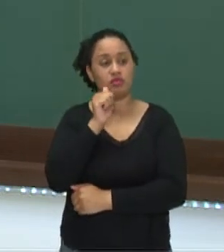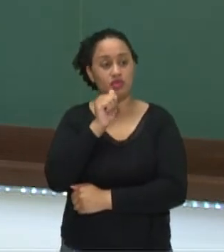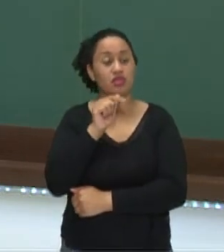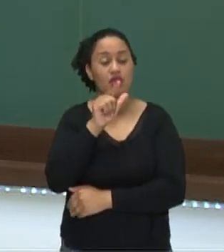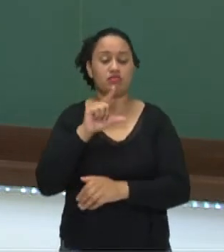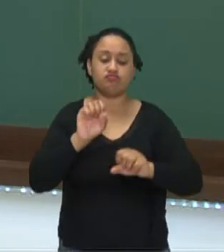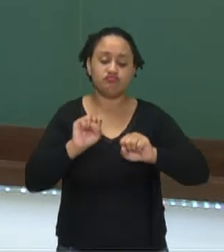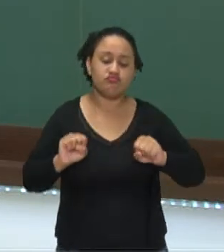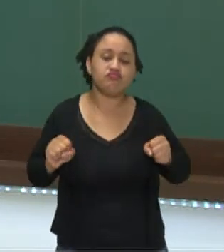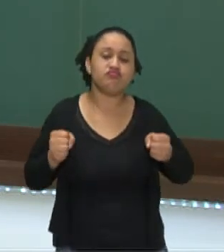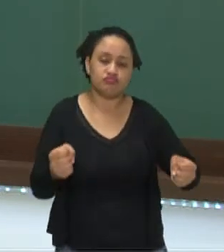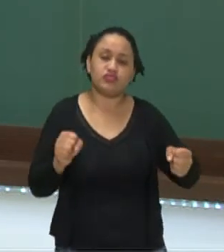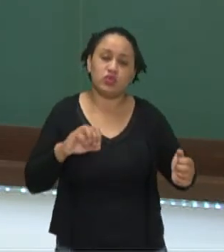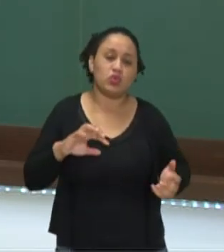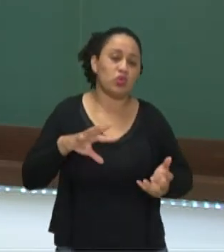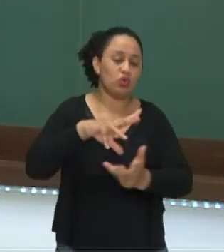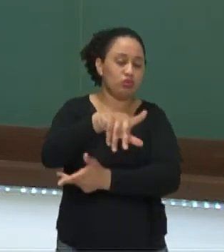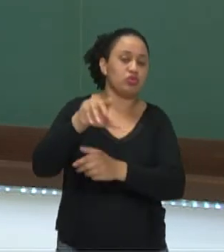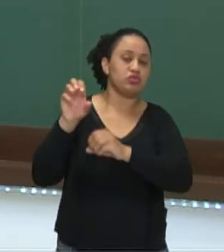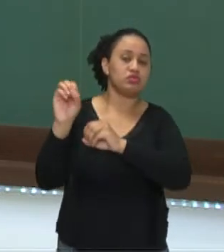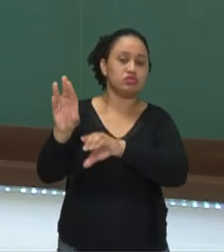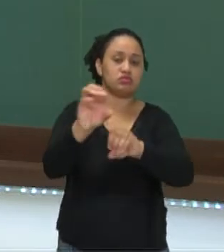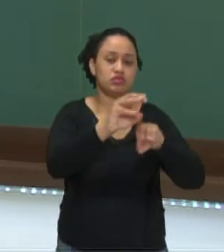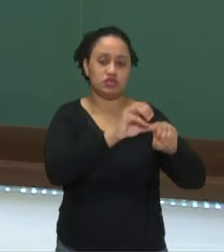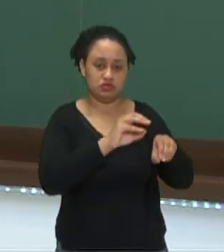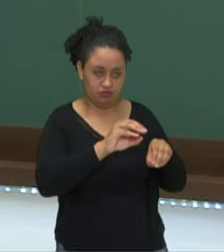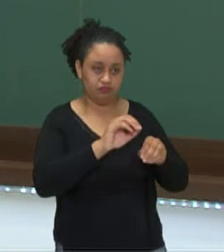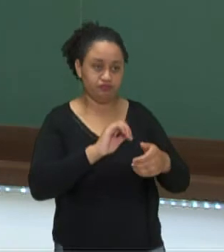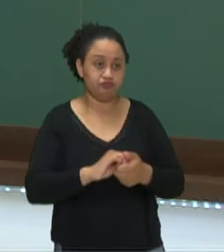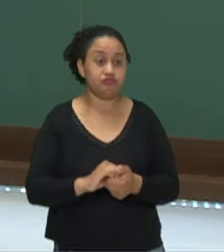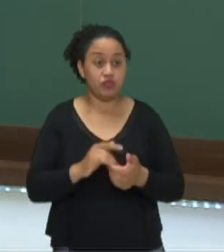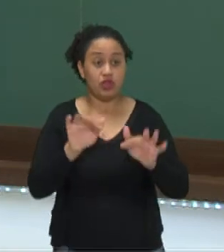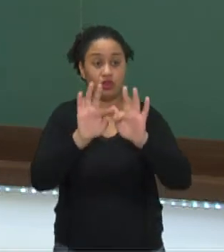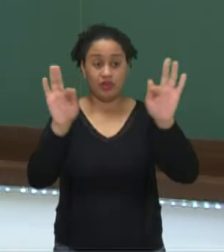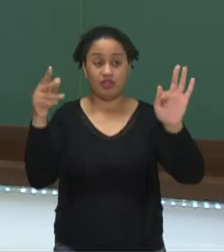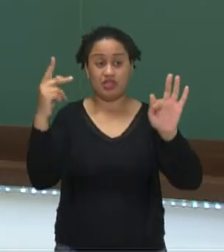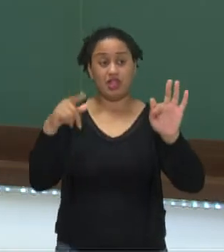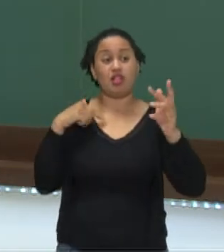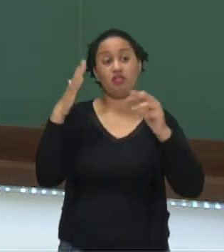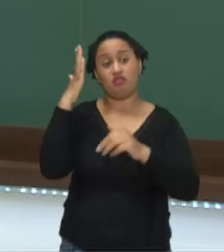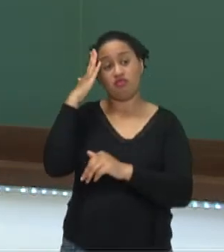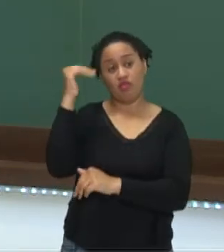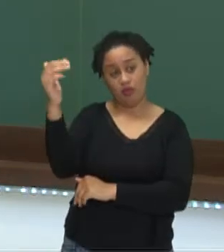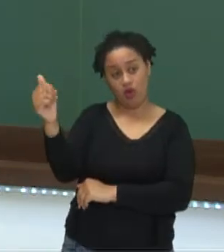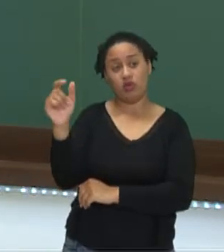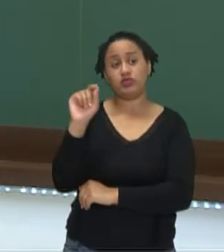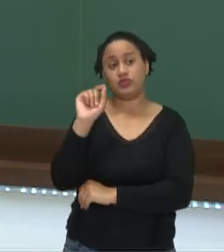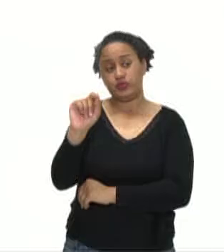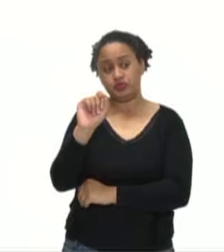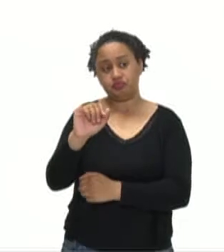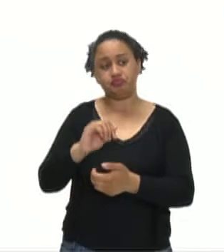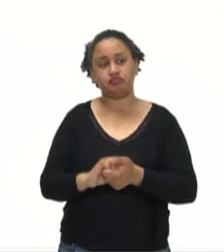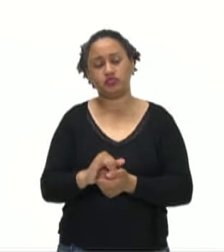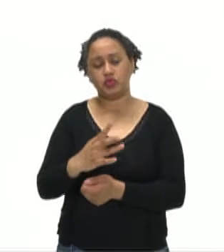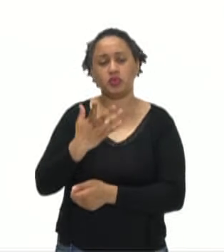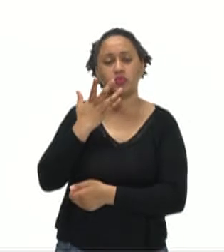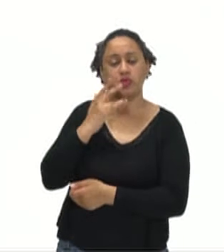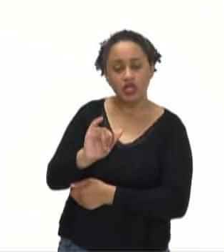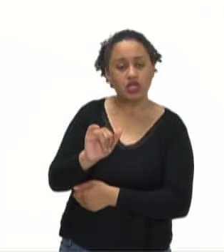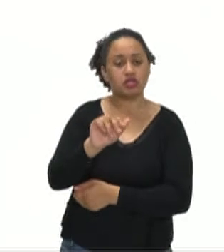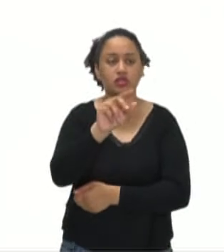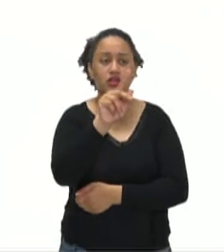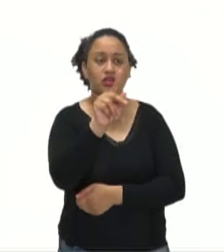essa defesa global da educação no mundo todo. E uma frase dela é muito famosa nesse sentido. Uma criança,